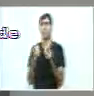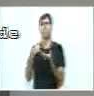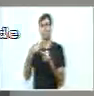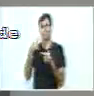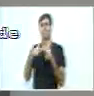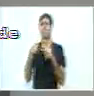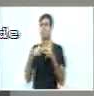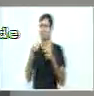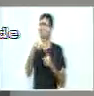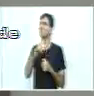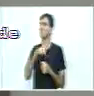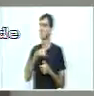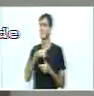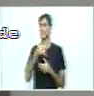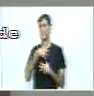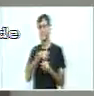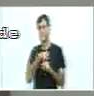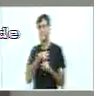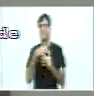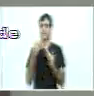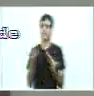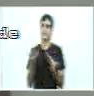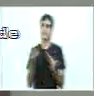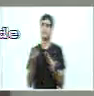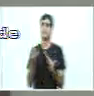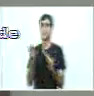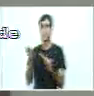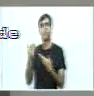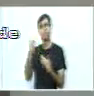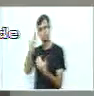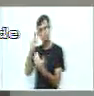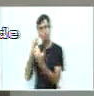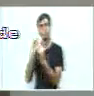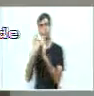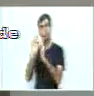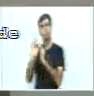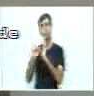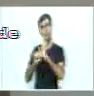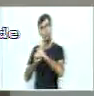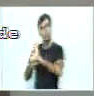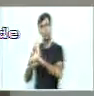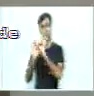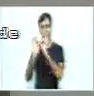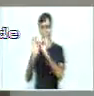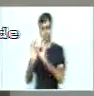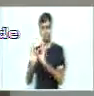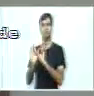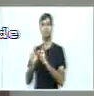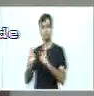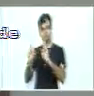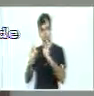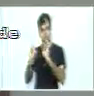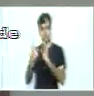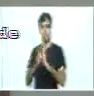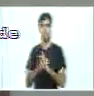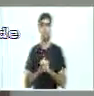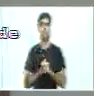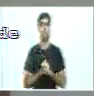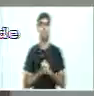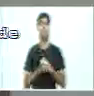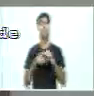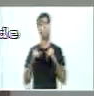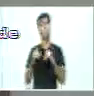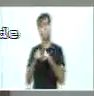iceberg, entristecedor. Fica aqui minha solidariedade, estamos juntos nessa luta com certeza.